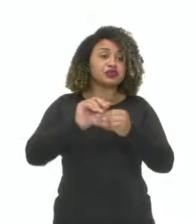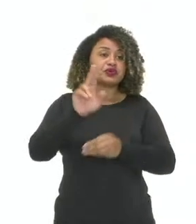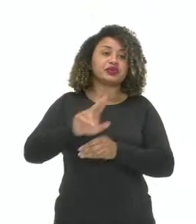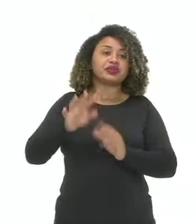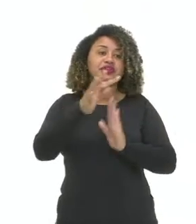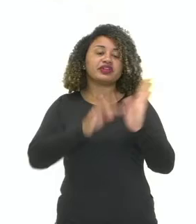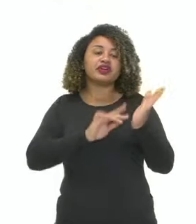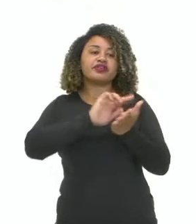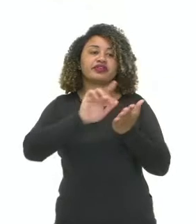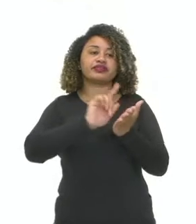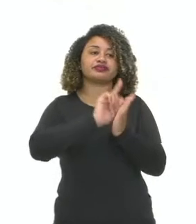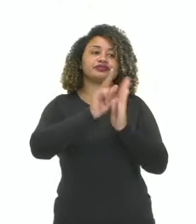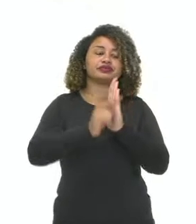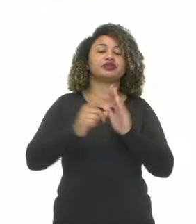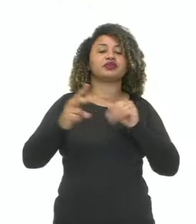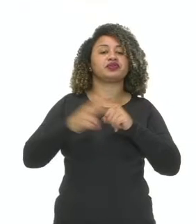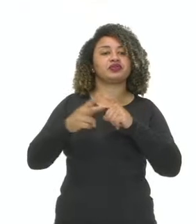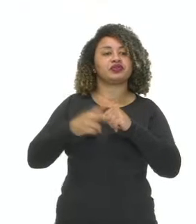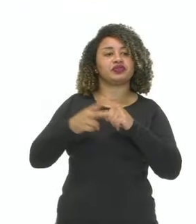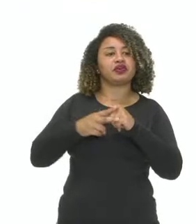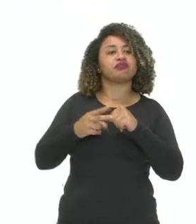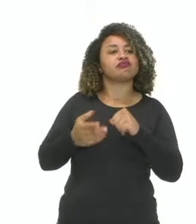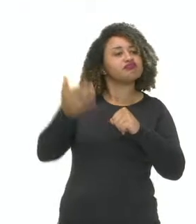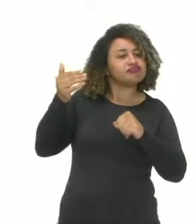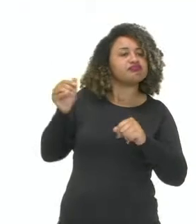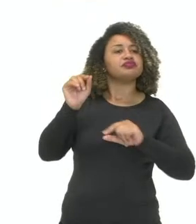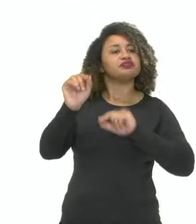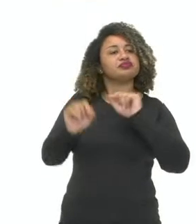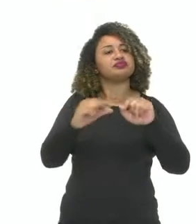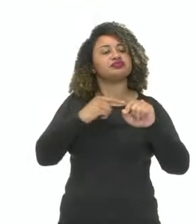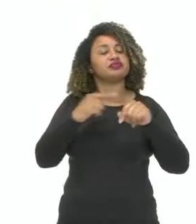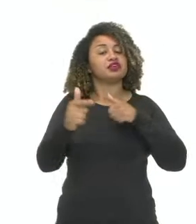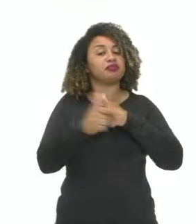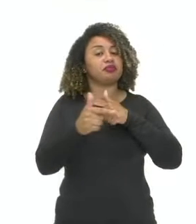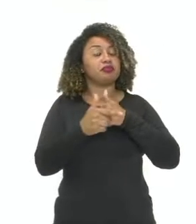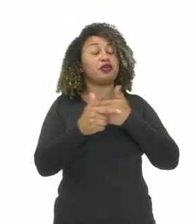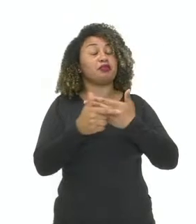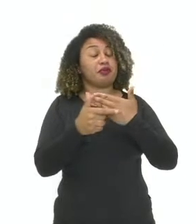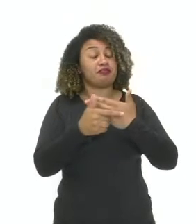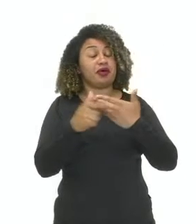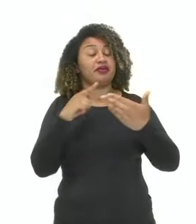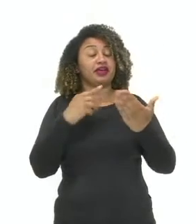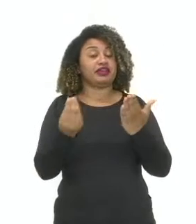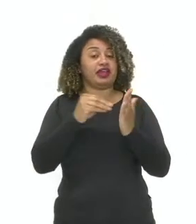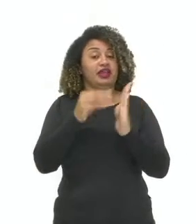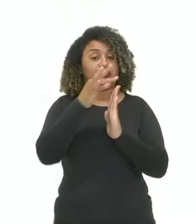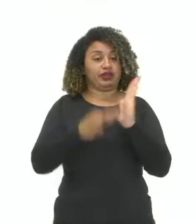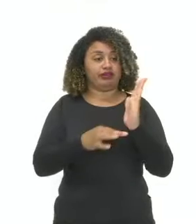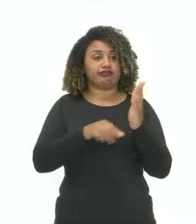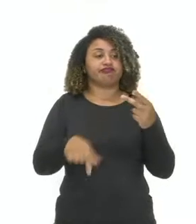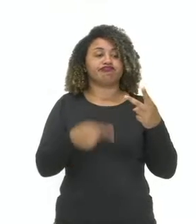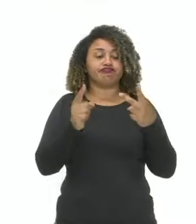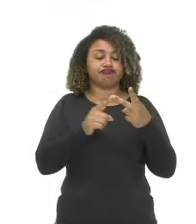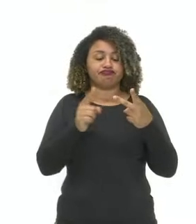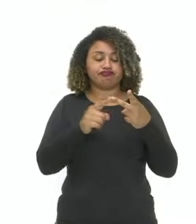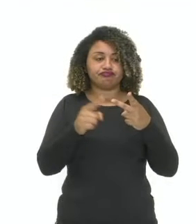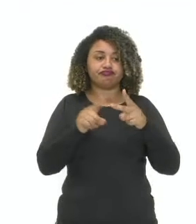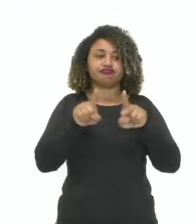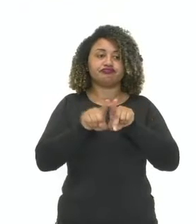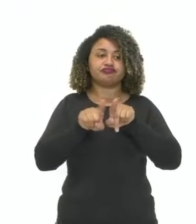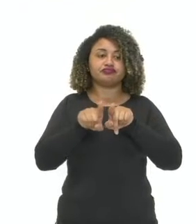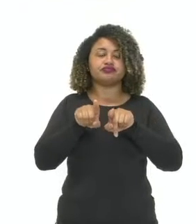de diferentes gêneros, os verbos no pretérito indefinido do indicativo e suas funções dentro do texto. Apropriar-se